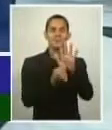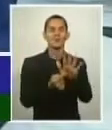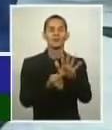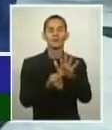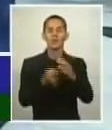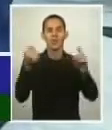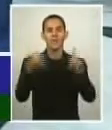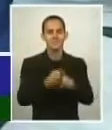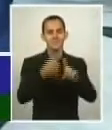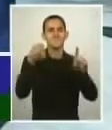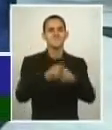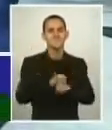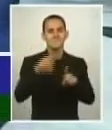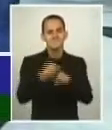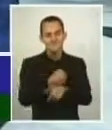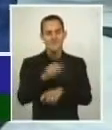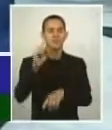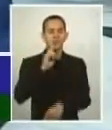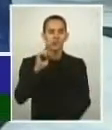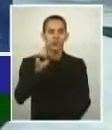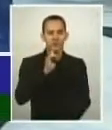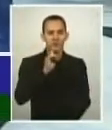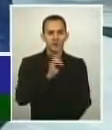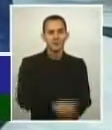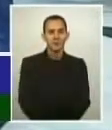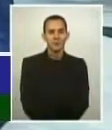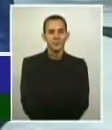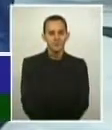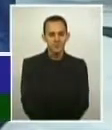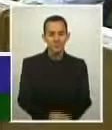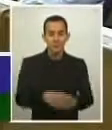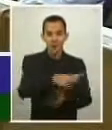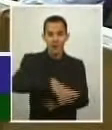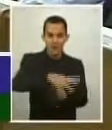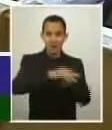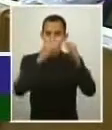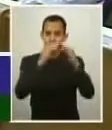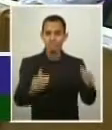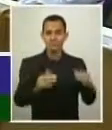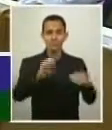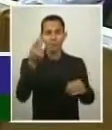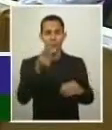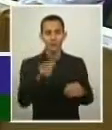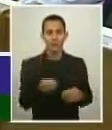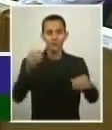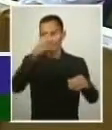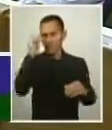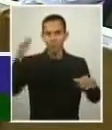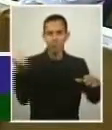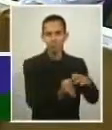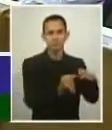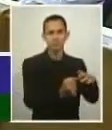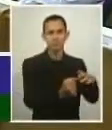as lutas o cotidiano o ambiente de moradia ou de confinamento